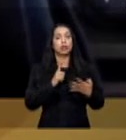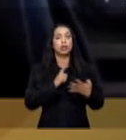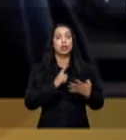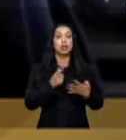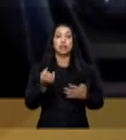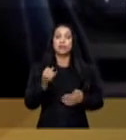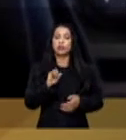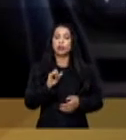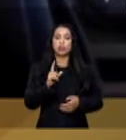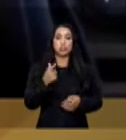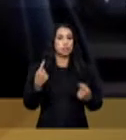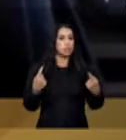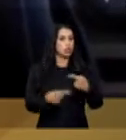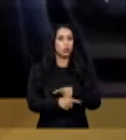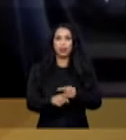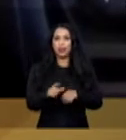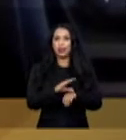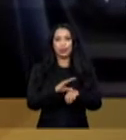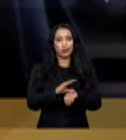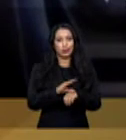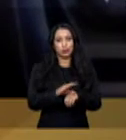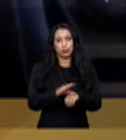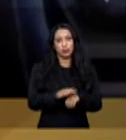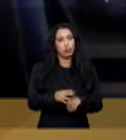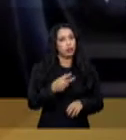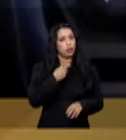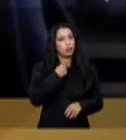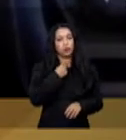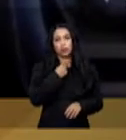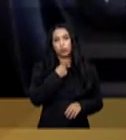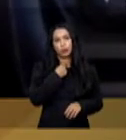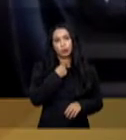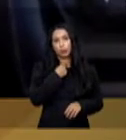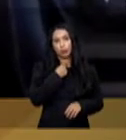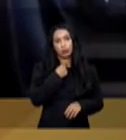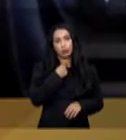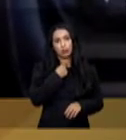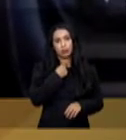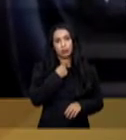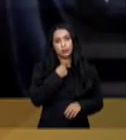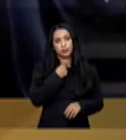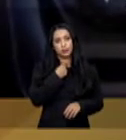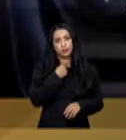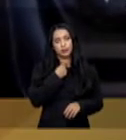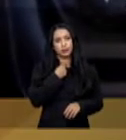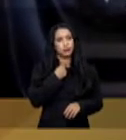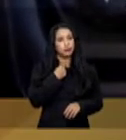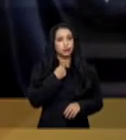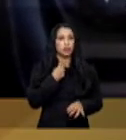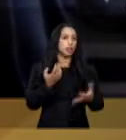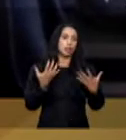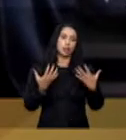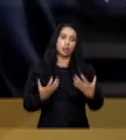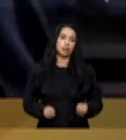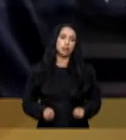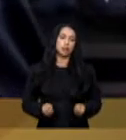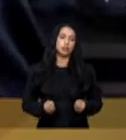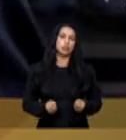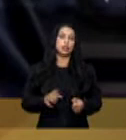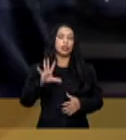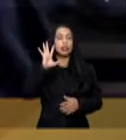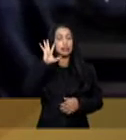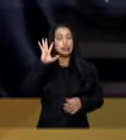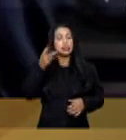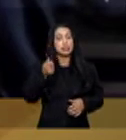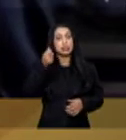é inconstitucional, não é possível a aplicação de qualquer sanção. Esse